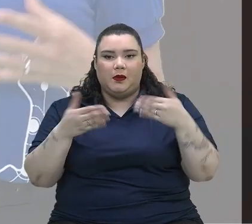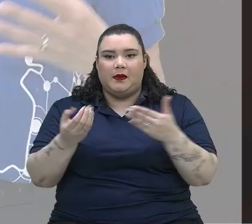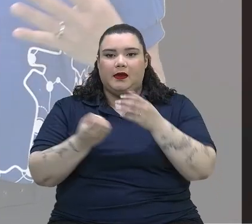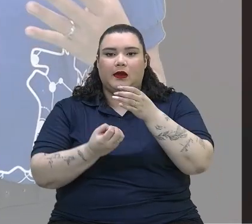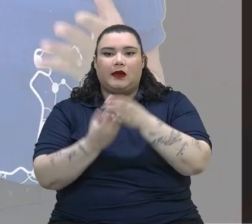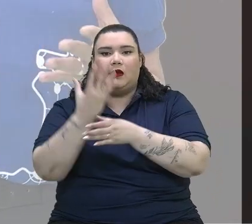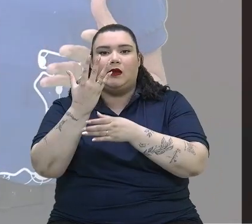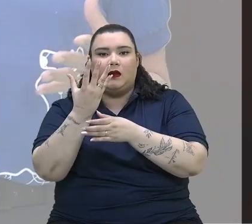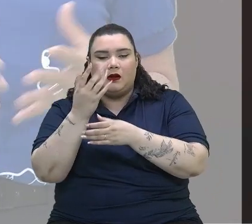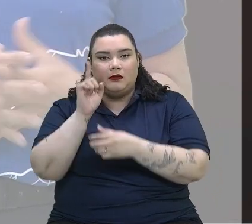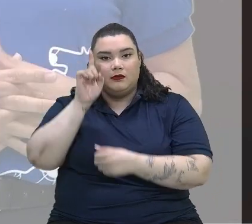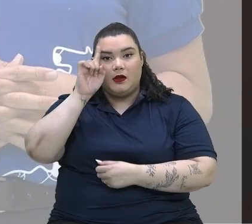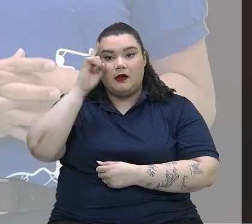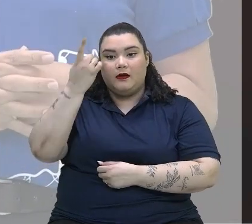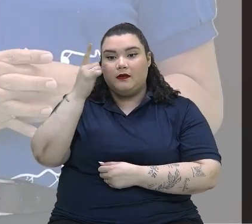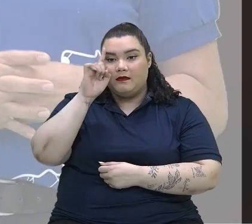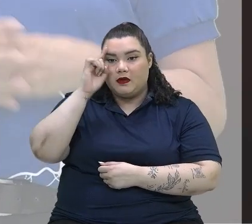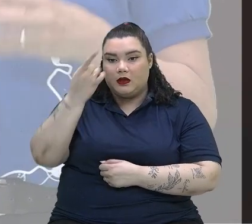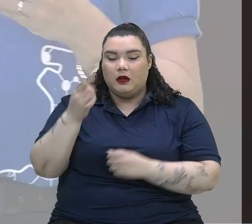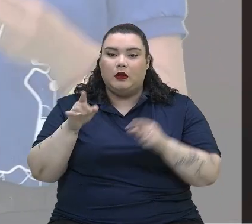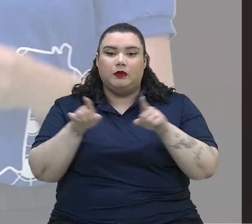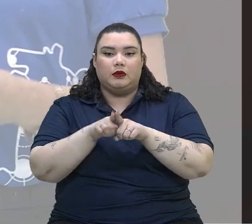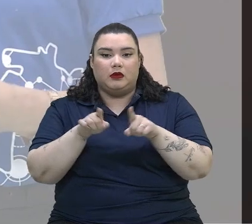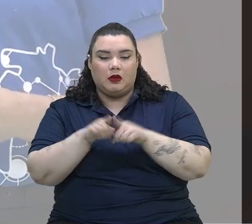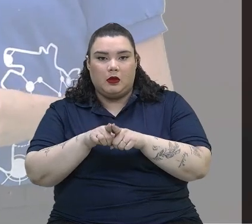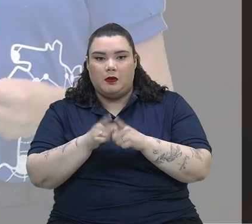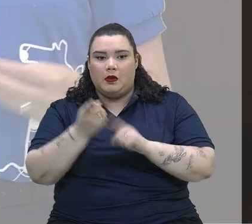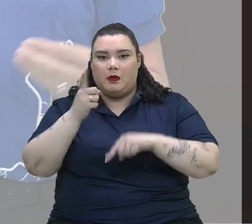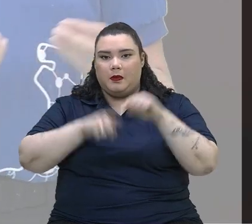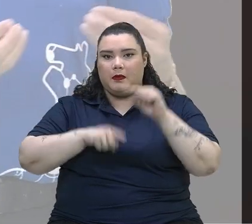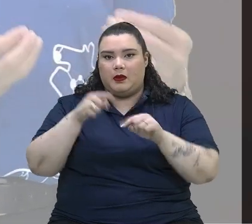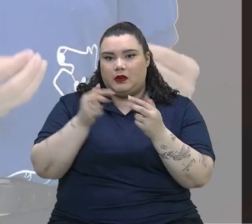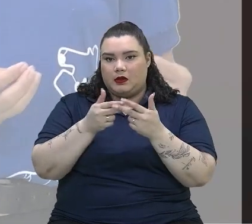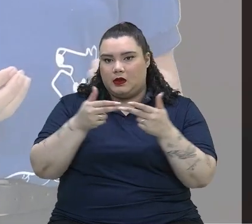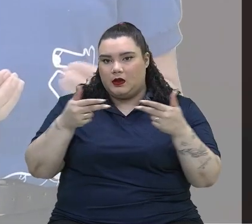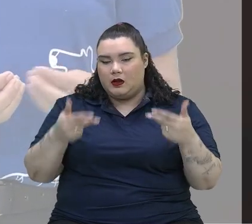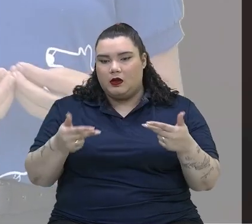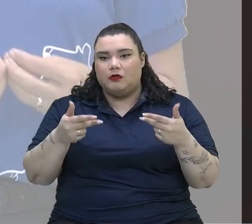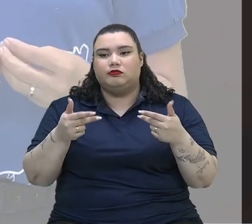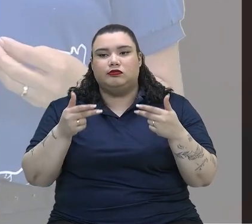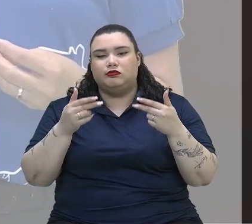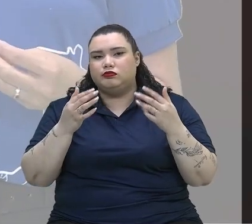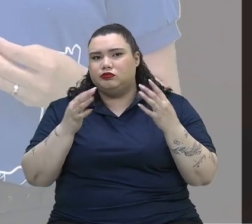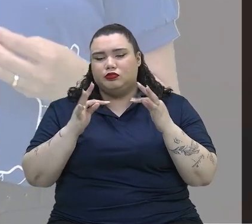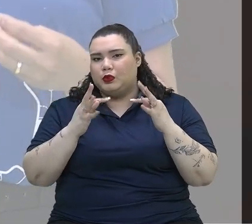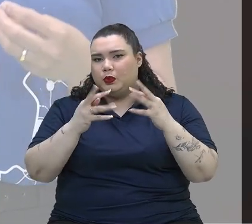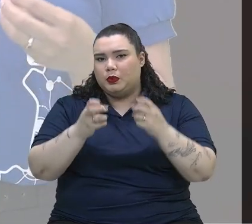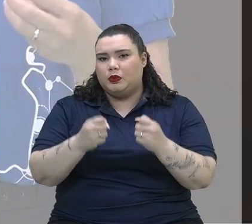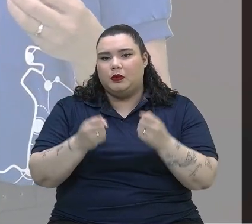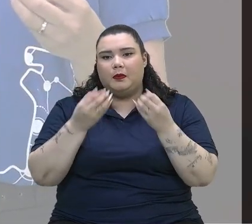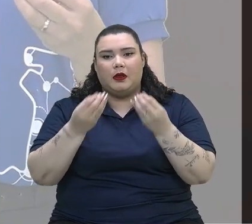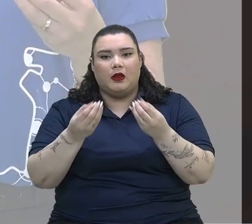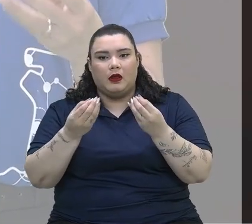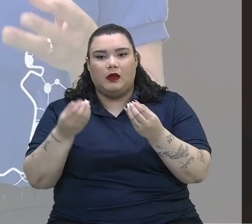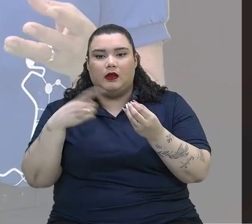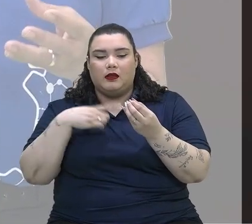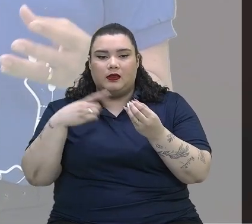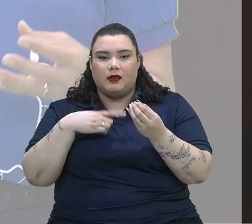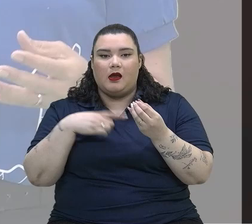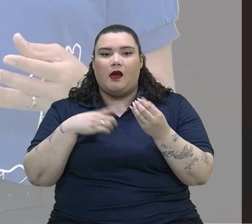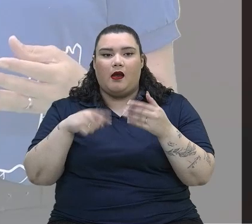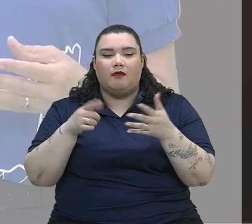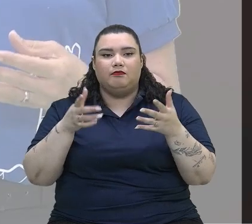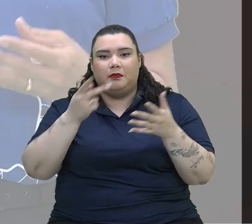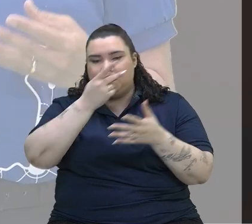criando, inventando equipamentos, instrumentos, tudo para